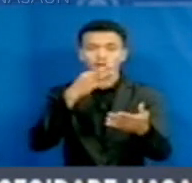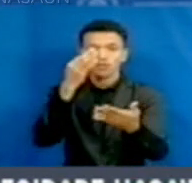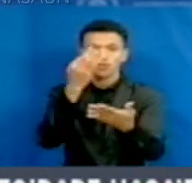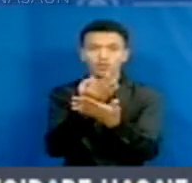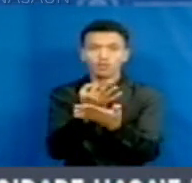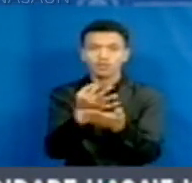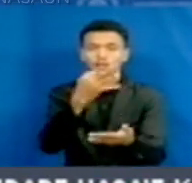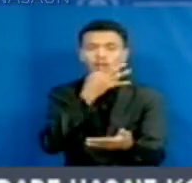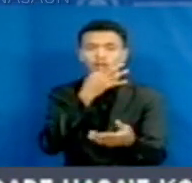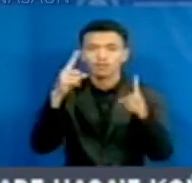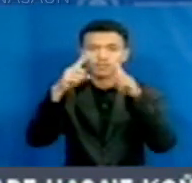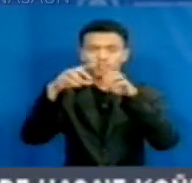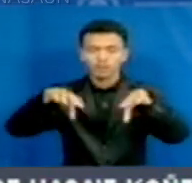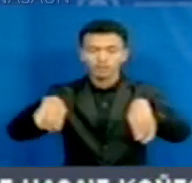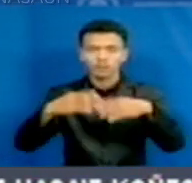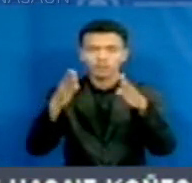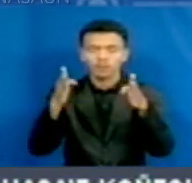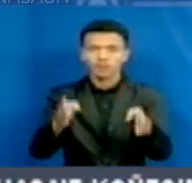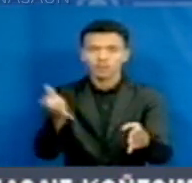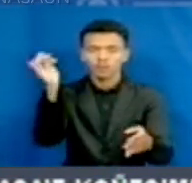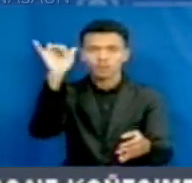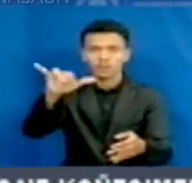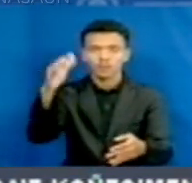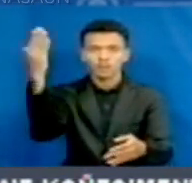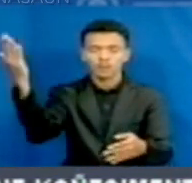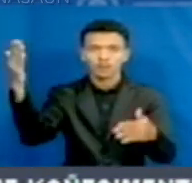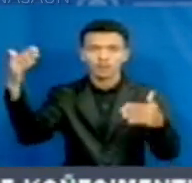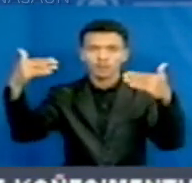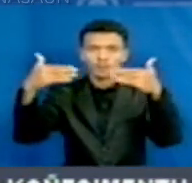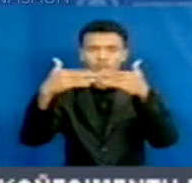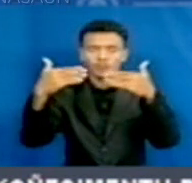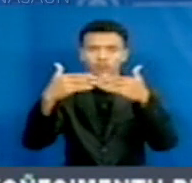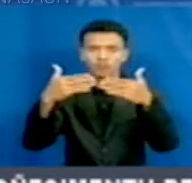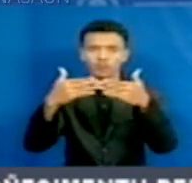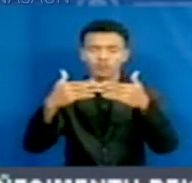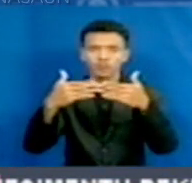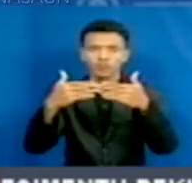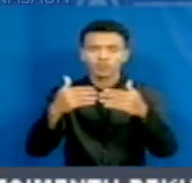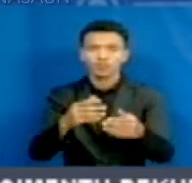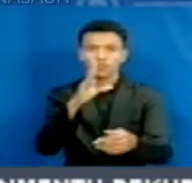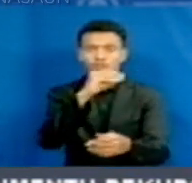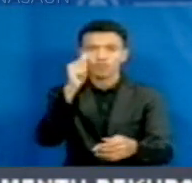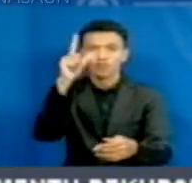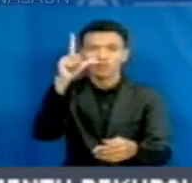alimentação para trabalhador Sira, neve exerce função e a ponto integrado Sira e a fronteira no